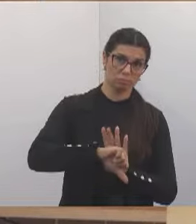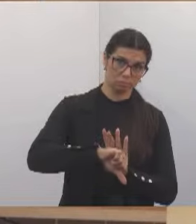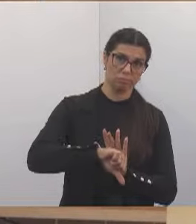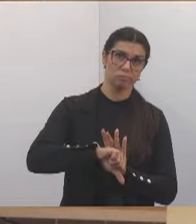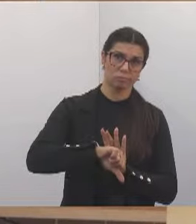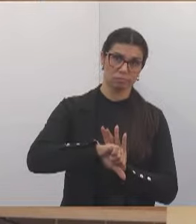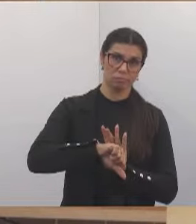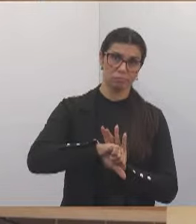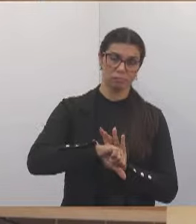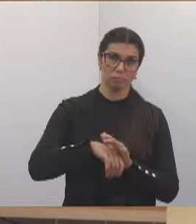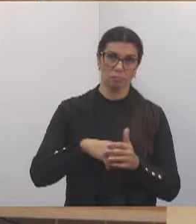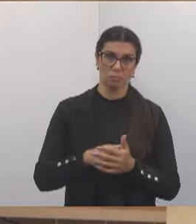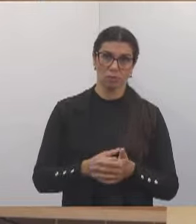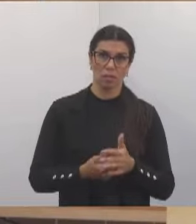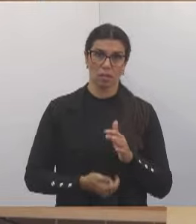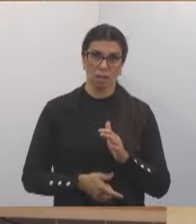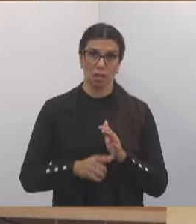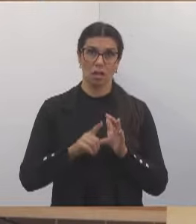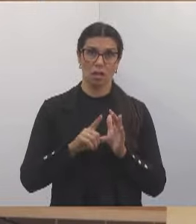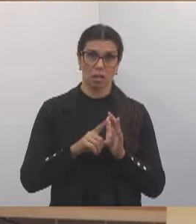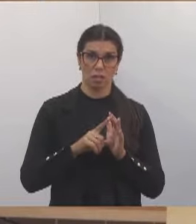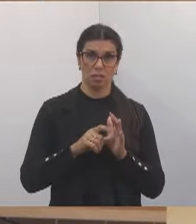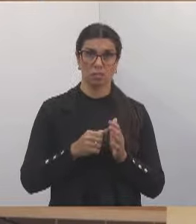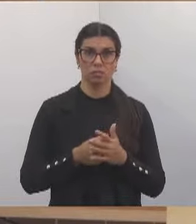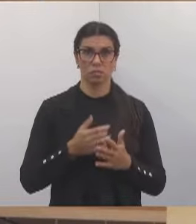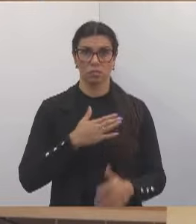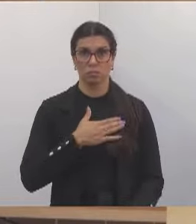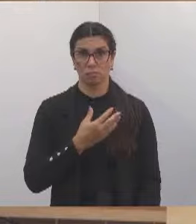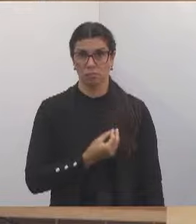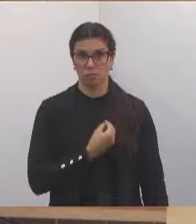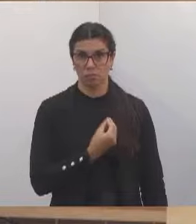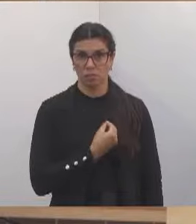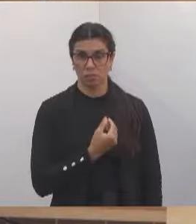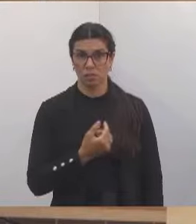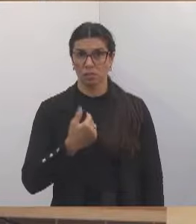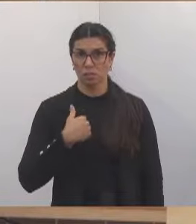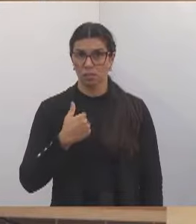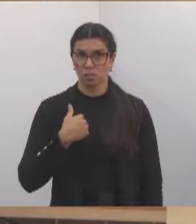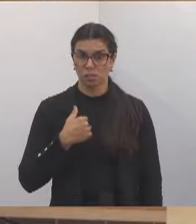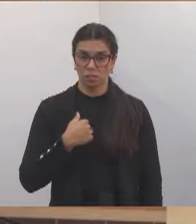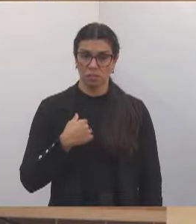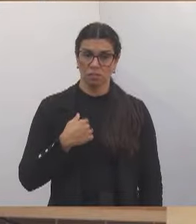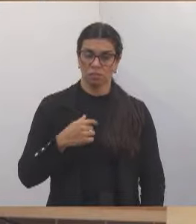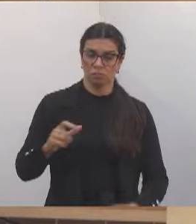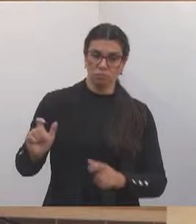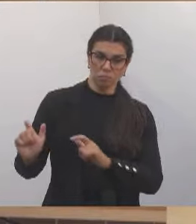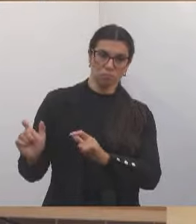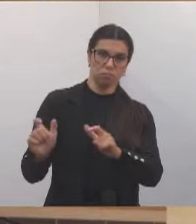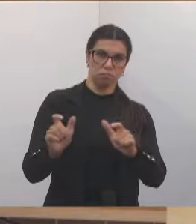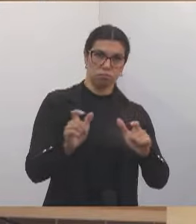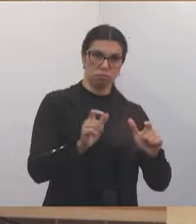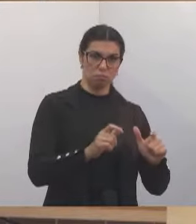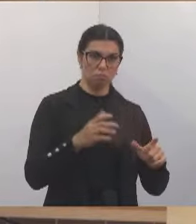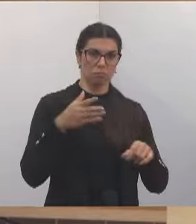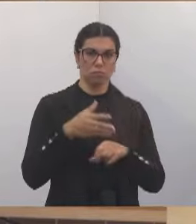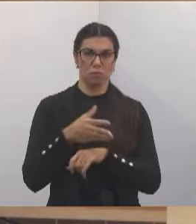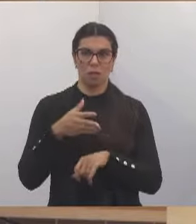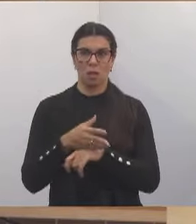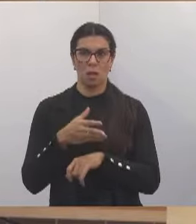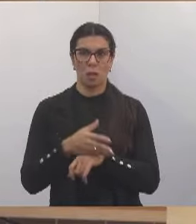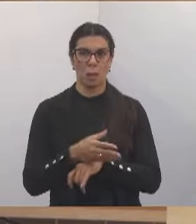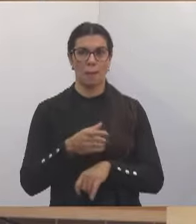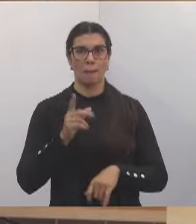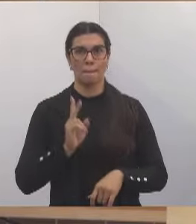Antes de ir para a igreja, eu frequentava vários lugares. E tem lá aquela pessoa